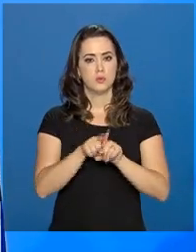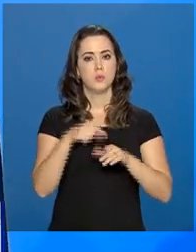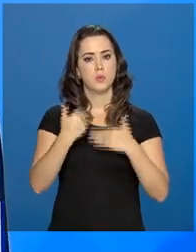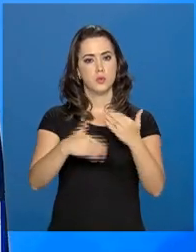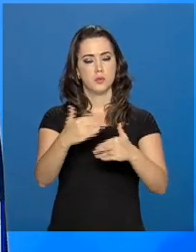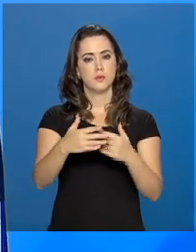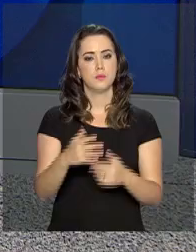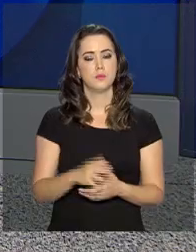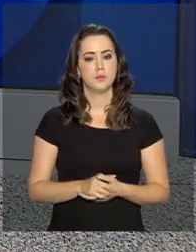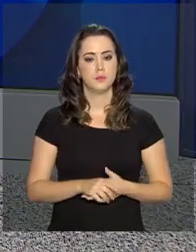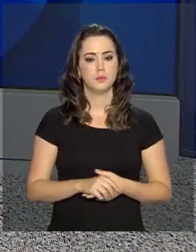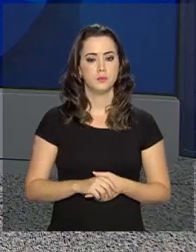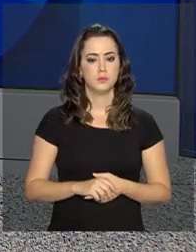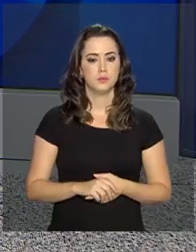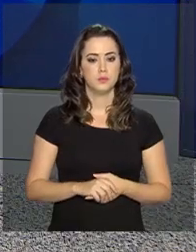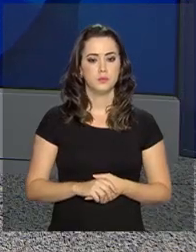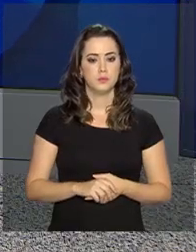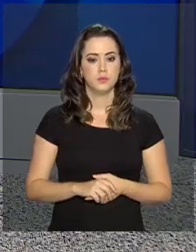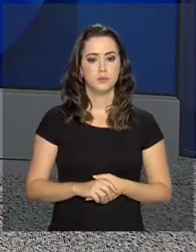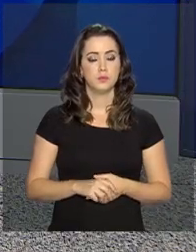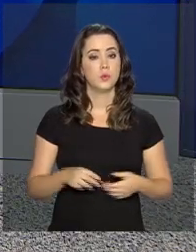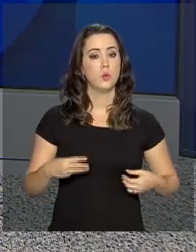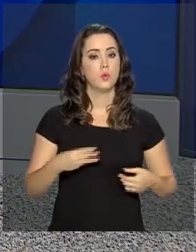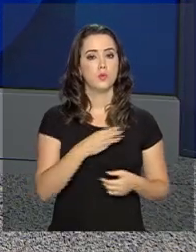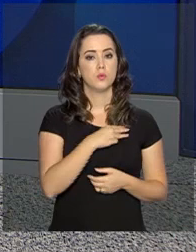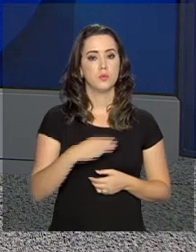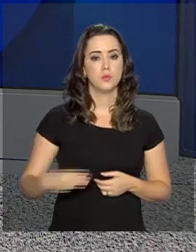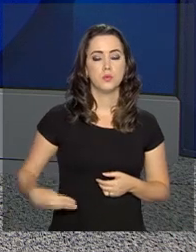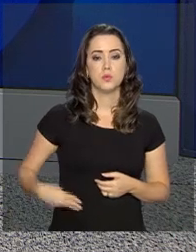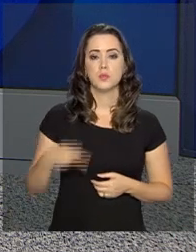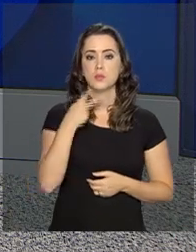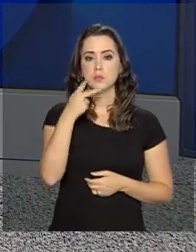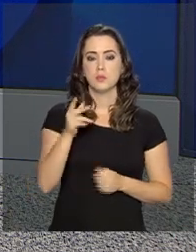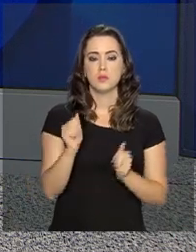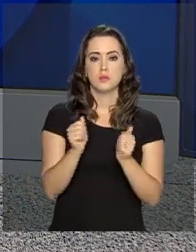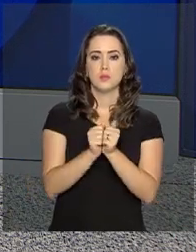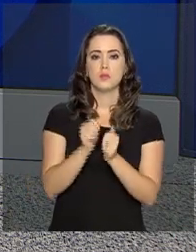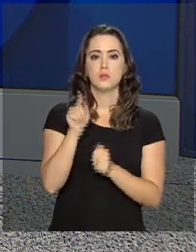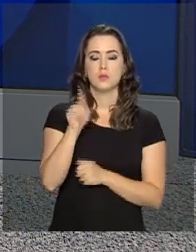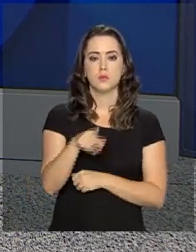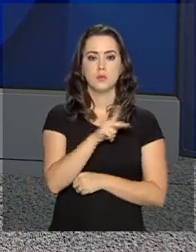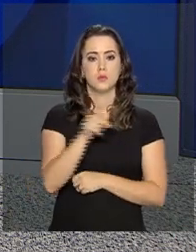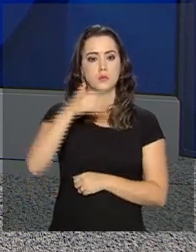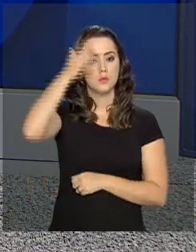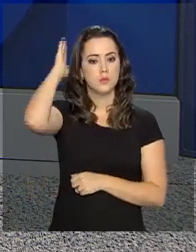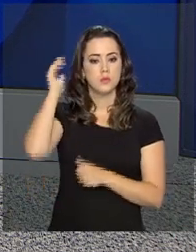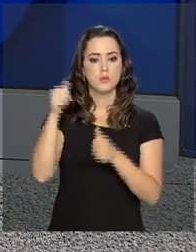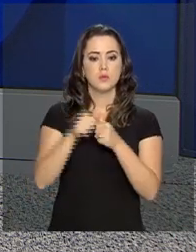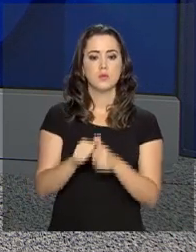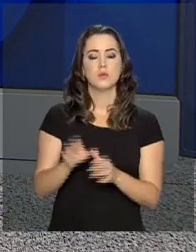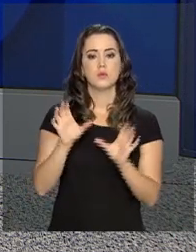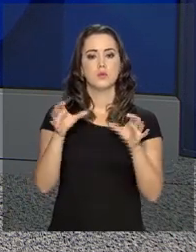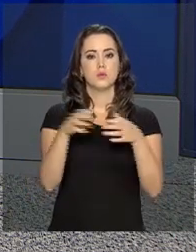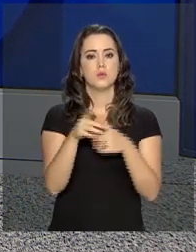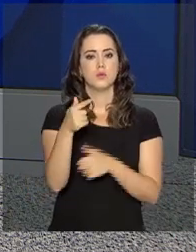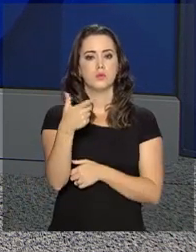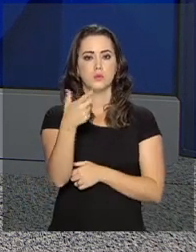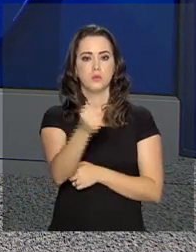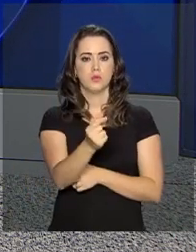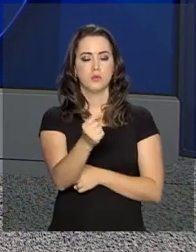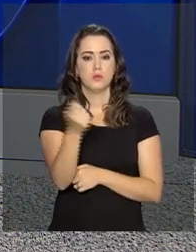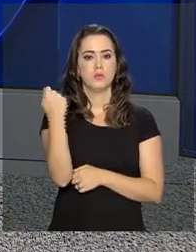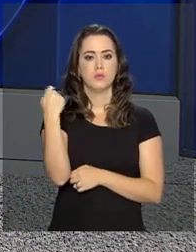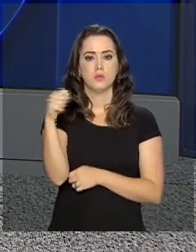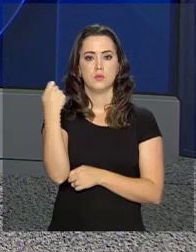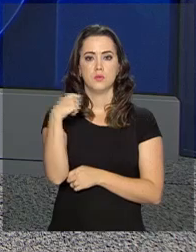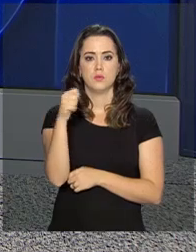o crescimento. O ministro Eduardo Guardia, ele acompanha o presidente Michel Temer na cúpula do G20, lá